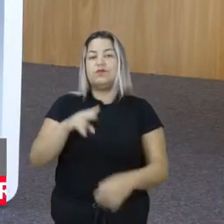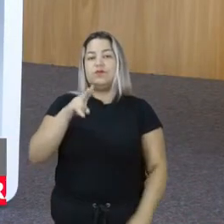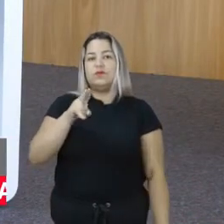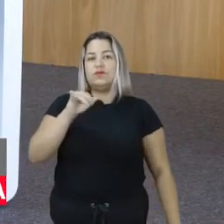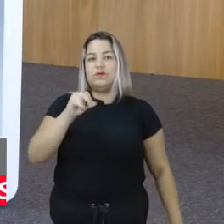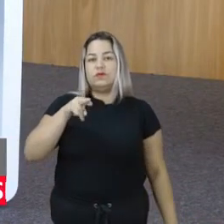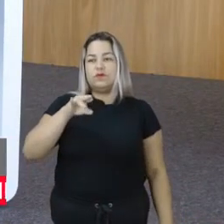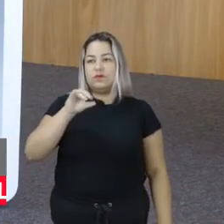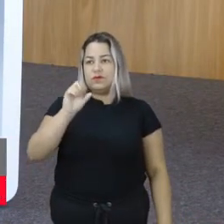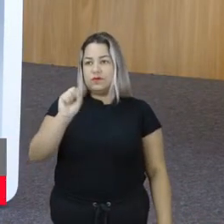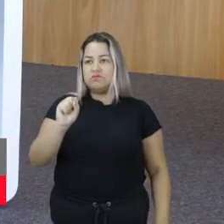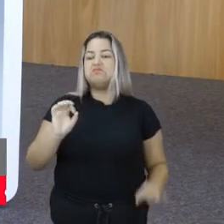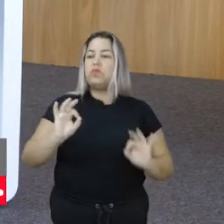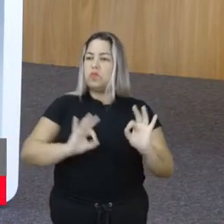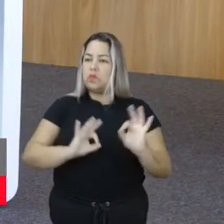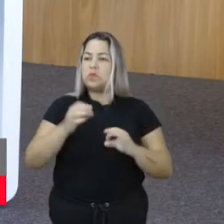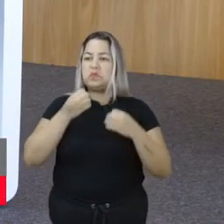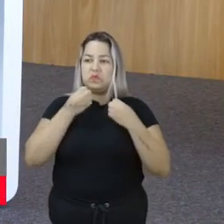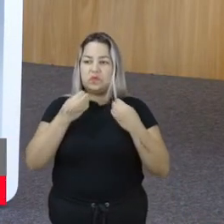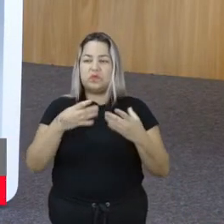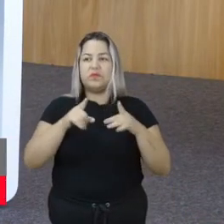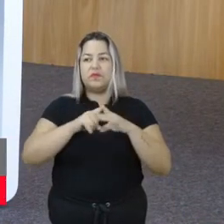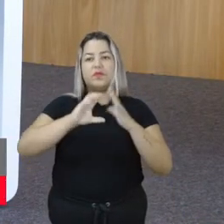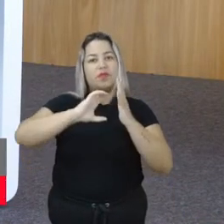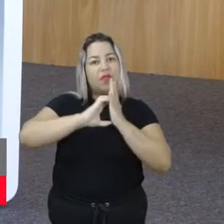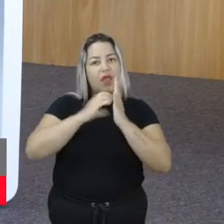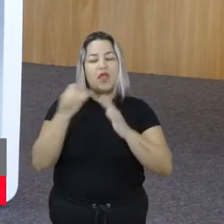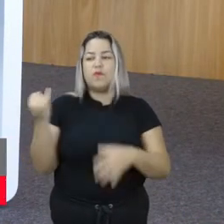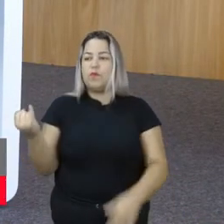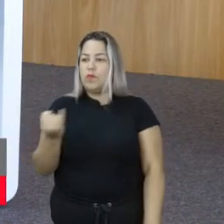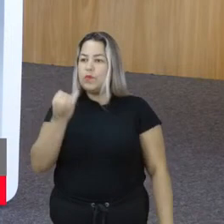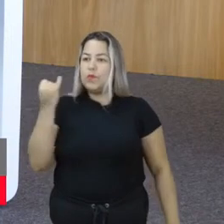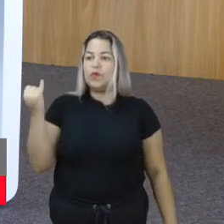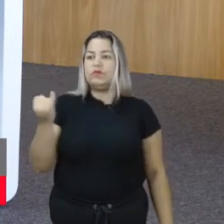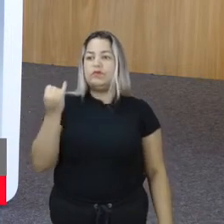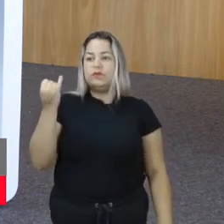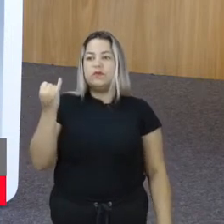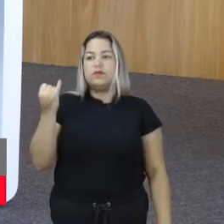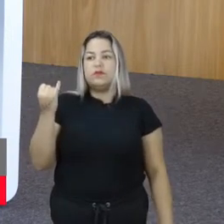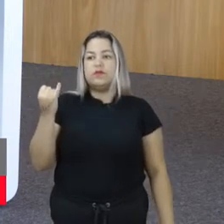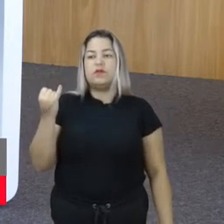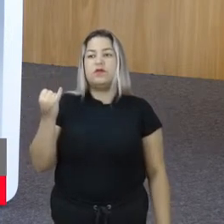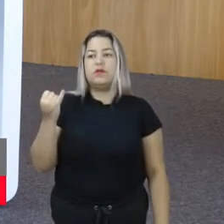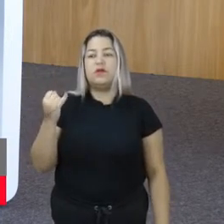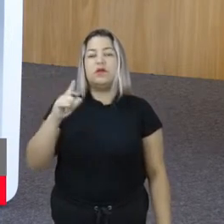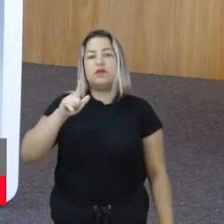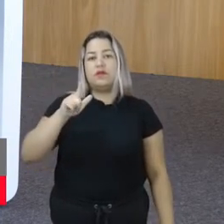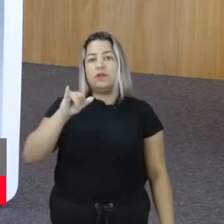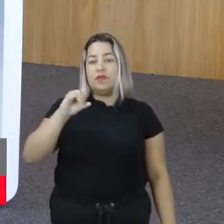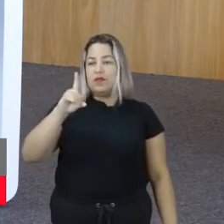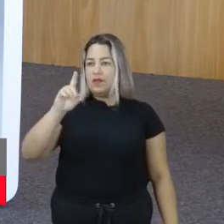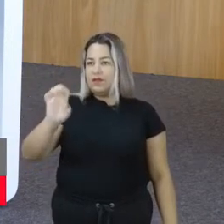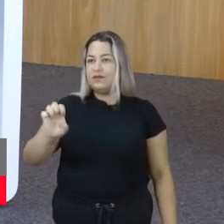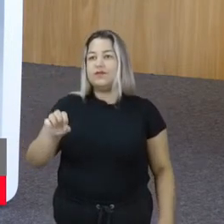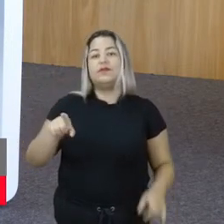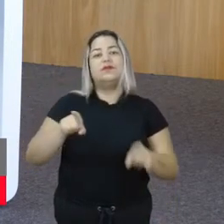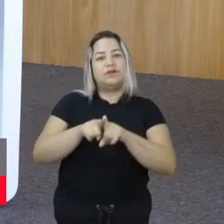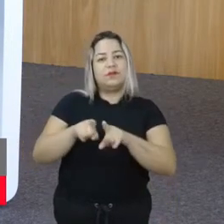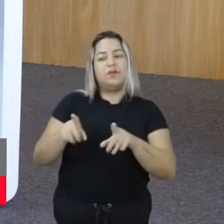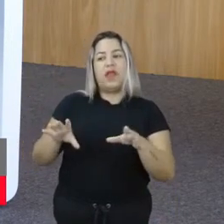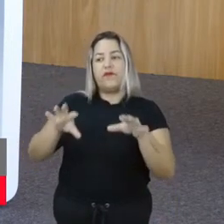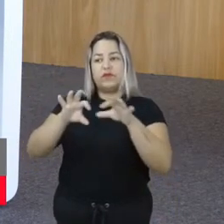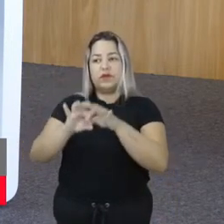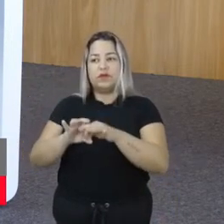Vinícius Gessolo, muito bem, a organização partidária é fundamental. A Laíde Carneiro, que é militante,